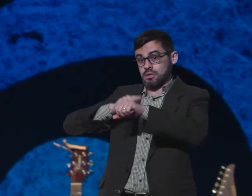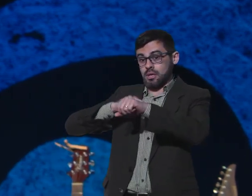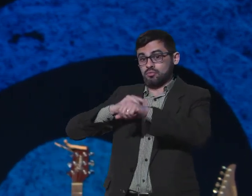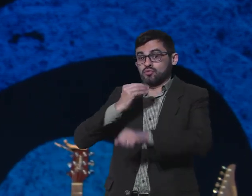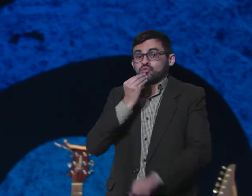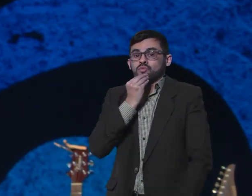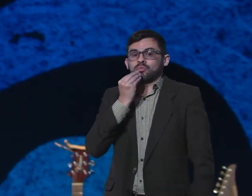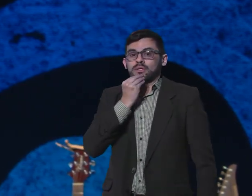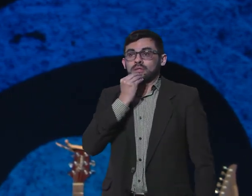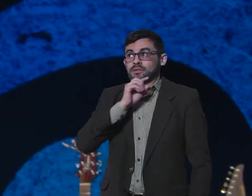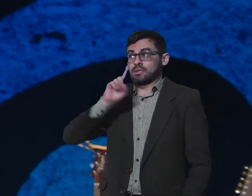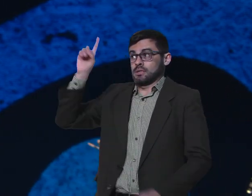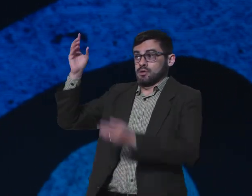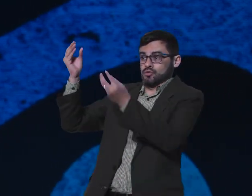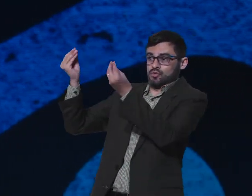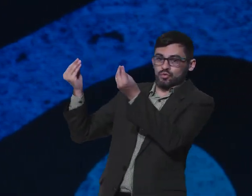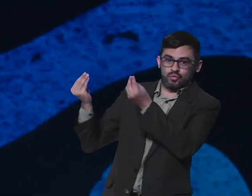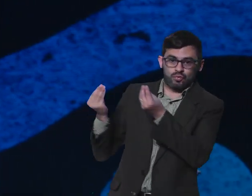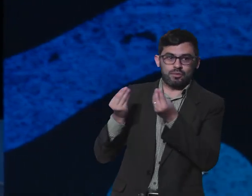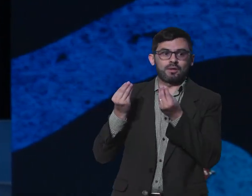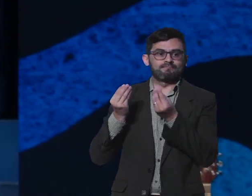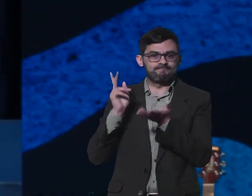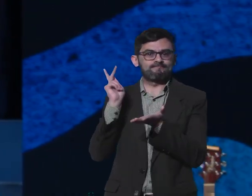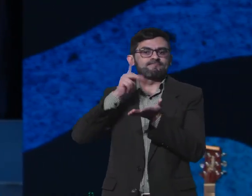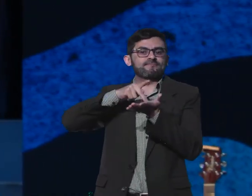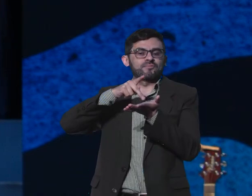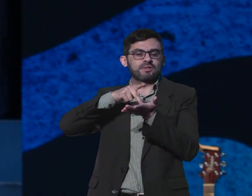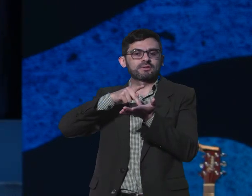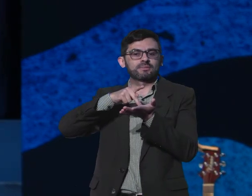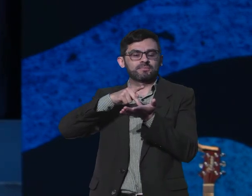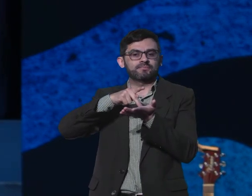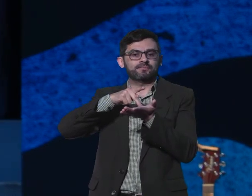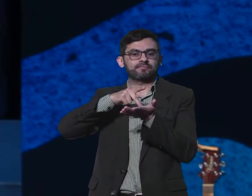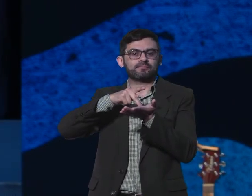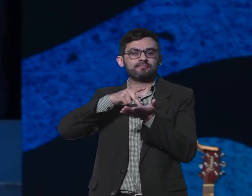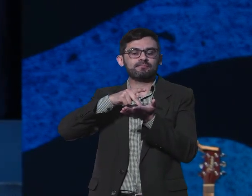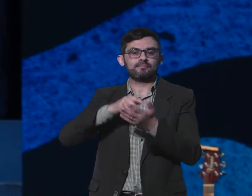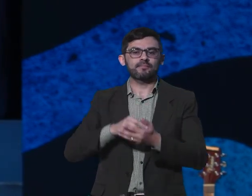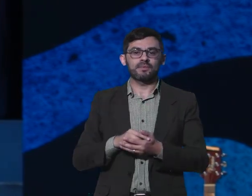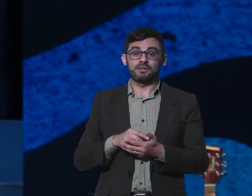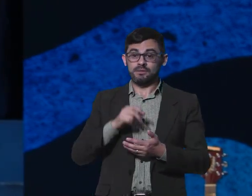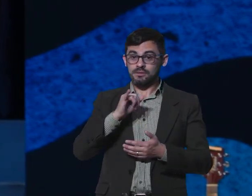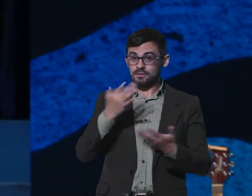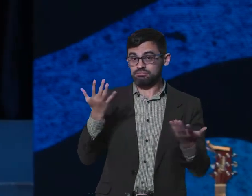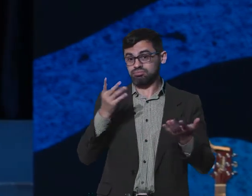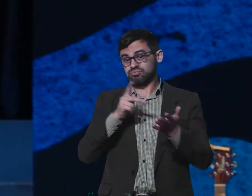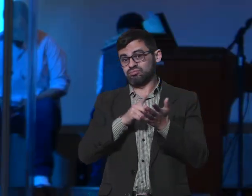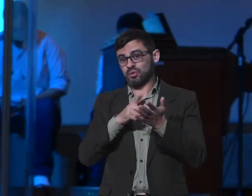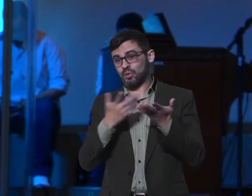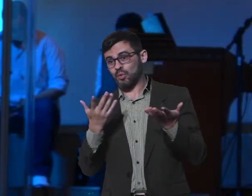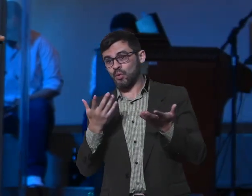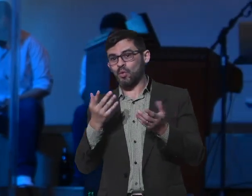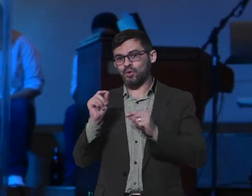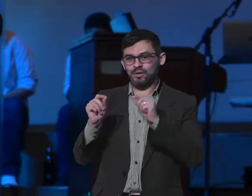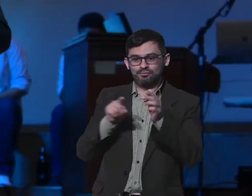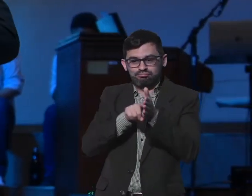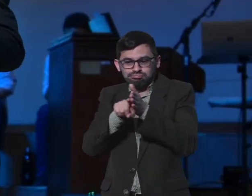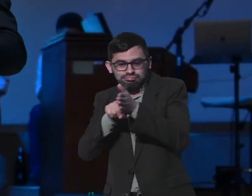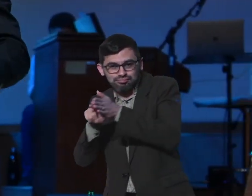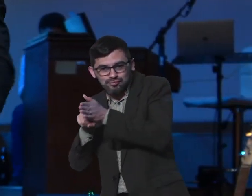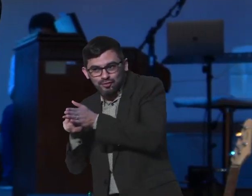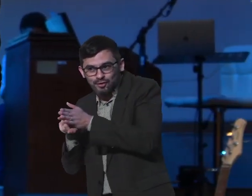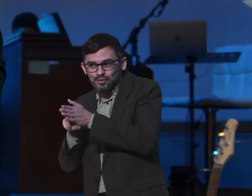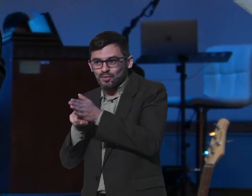de Deus. Para mim parece que faz mais sentido. Sem desmerecer, obviamente, os teólogos